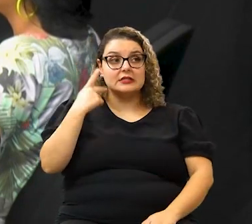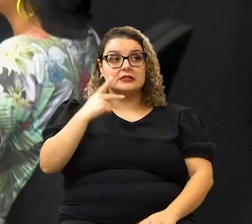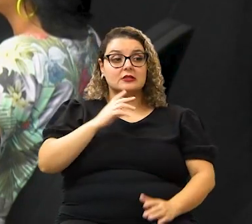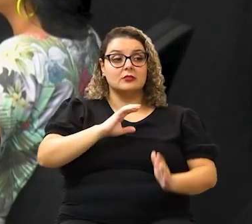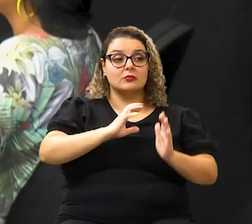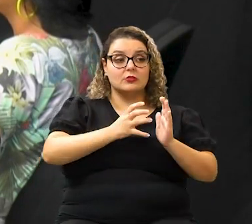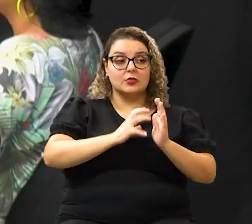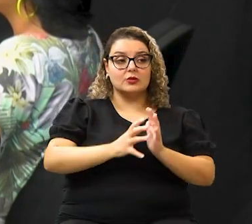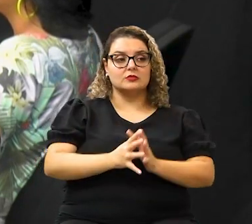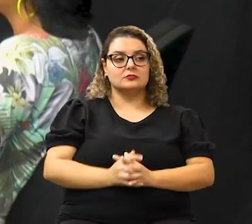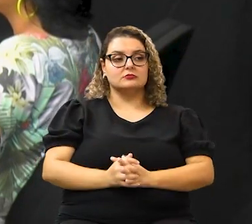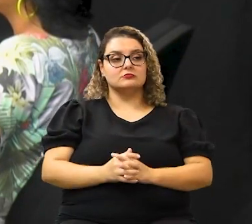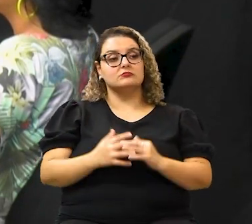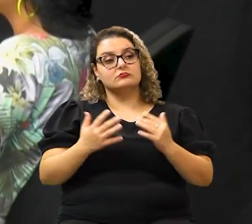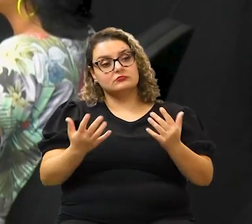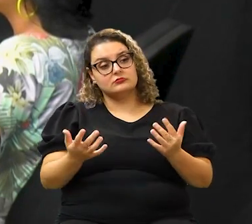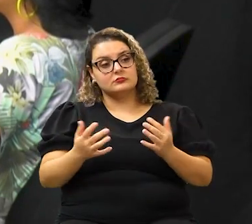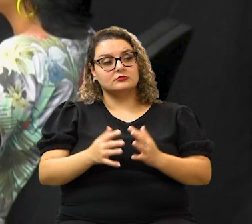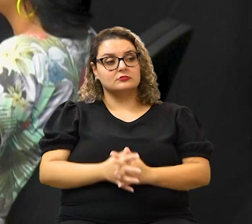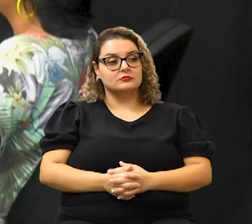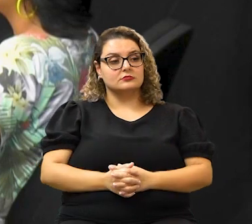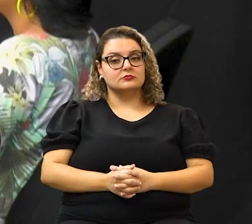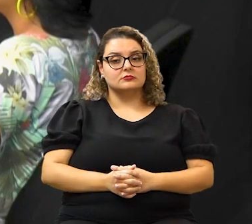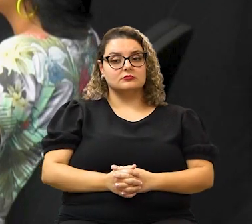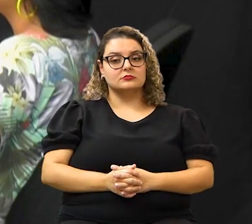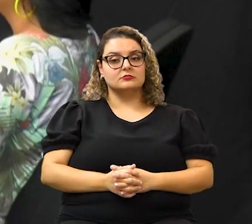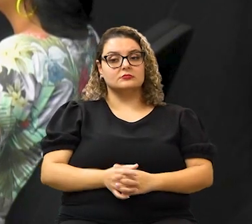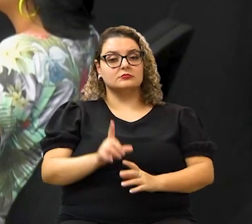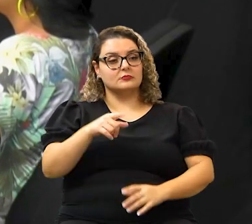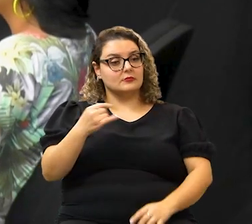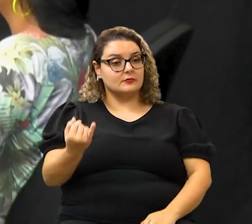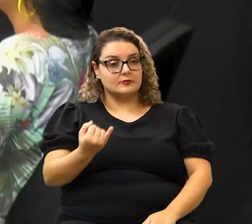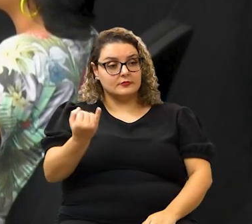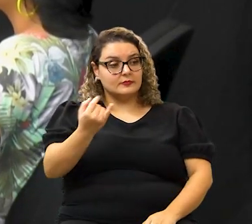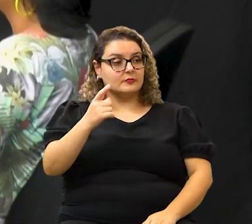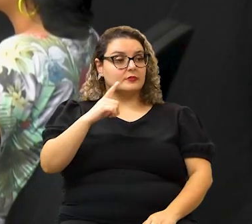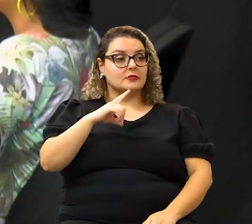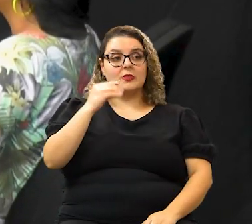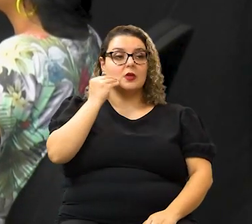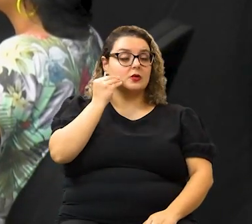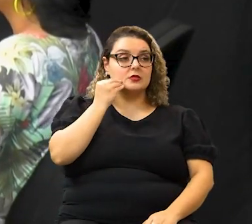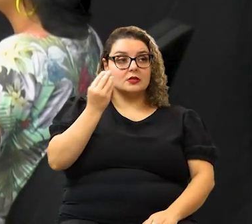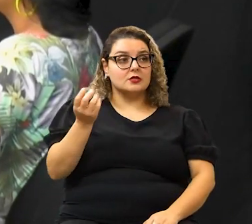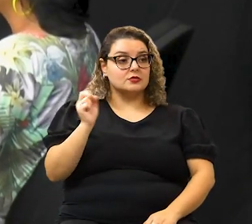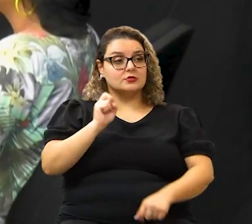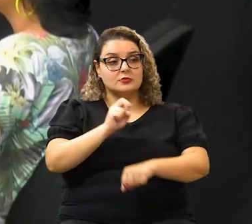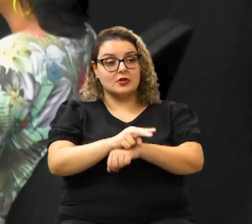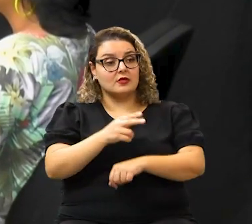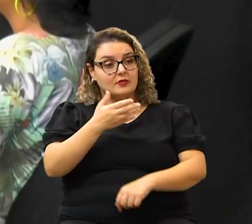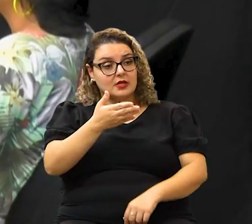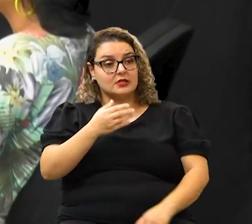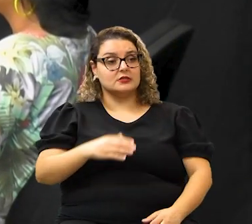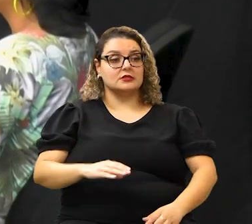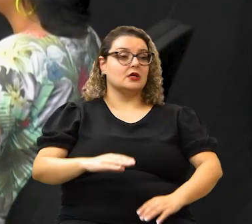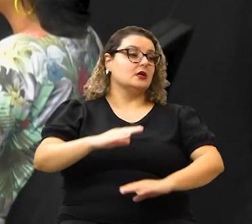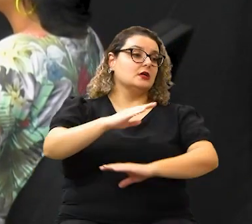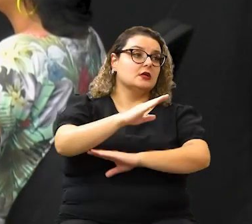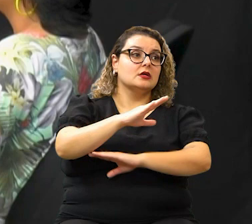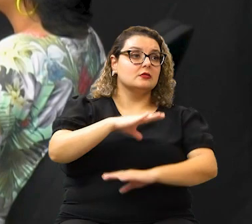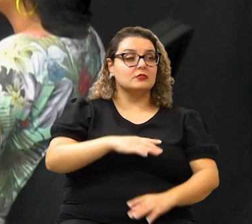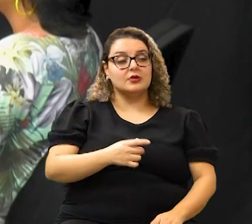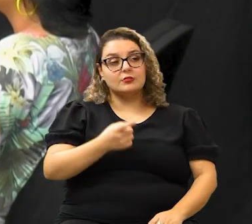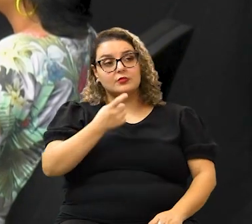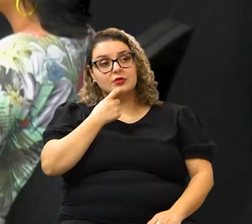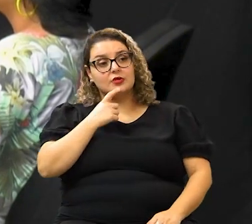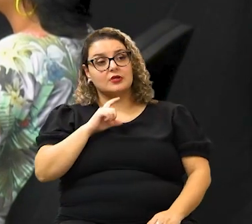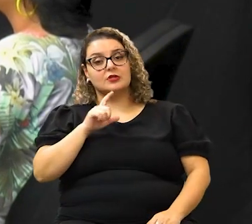talvez é importante que eu tente uma vaga lá na Câmara Municipal de Campinas. Logo, quando você